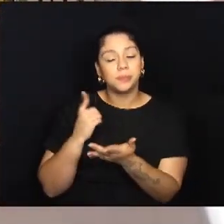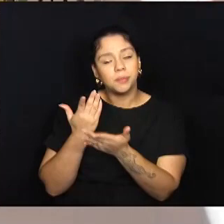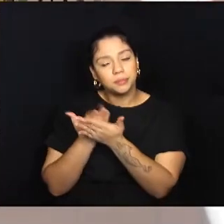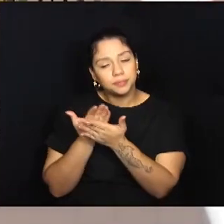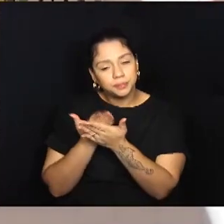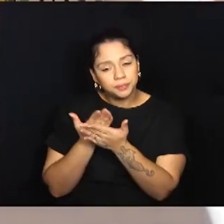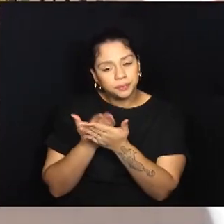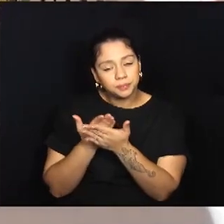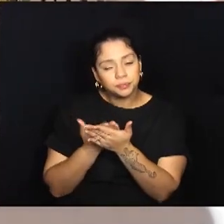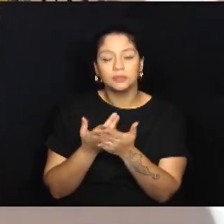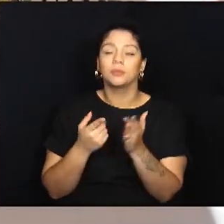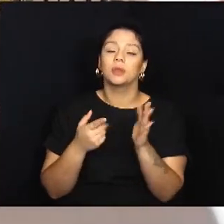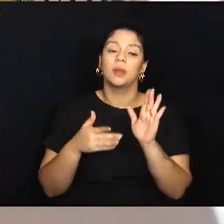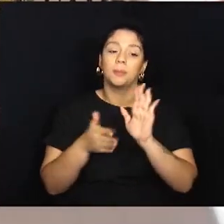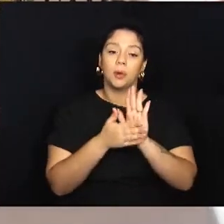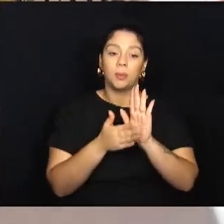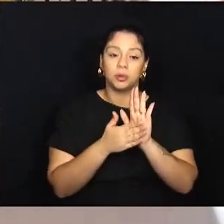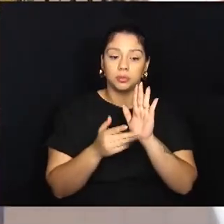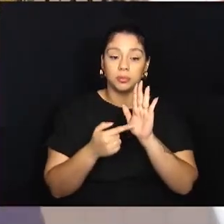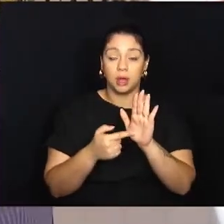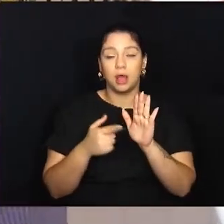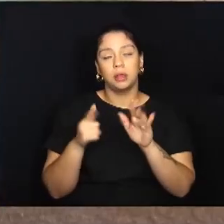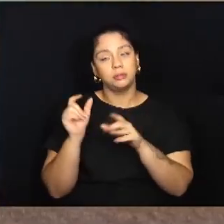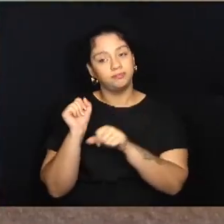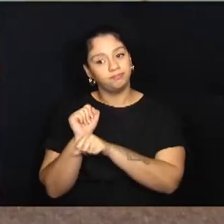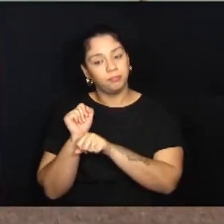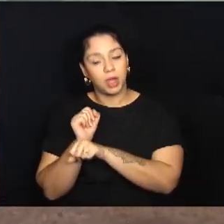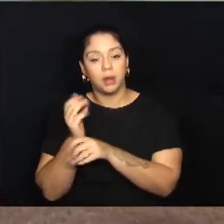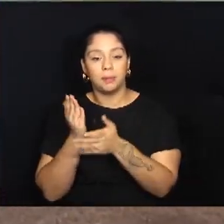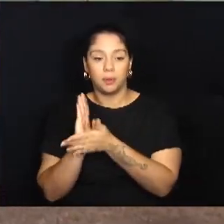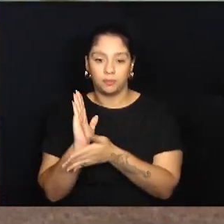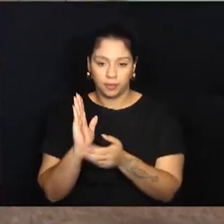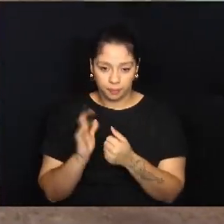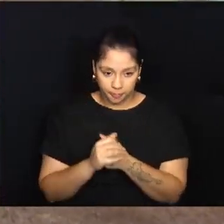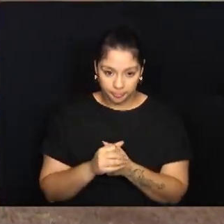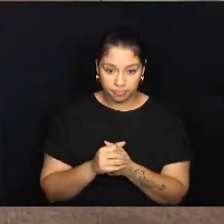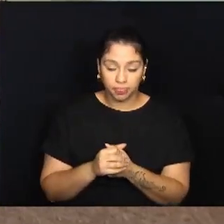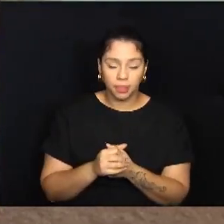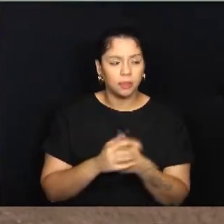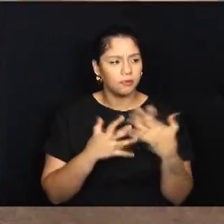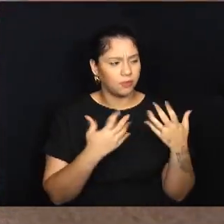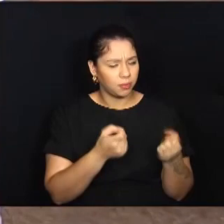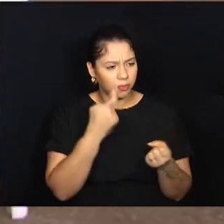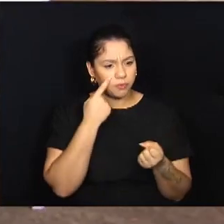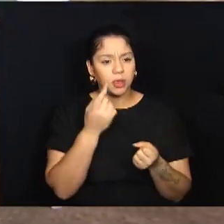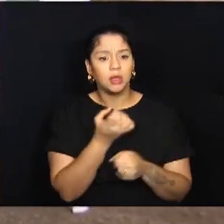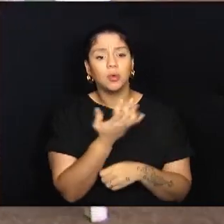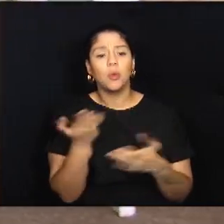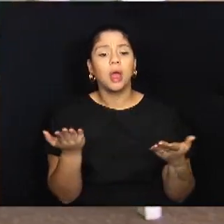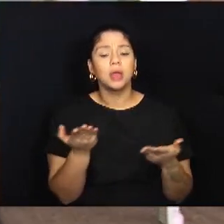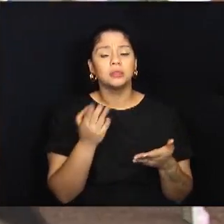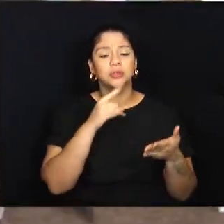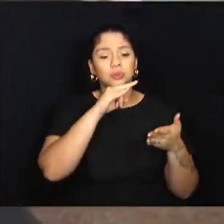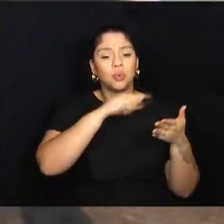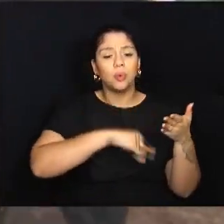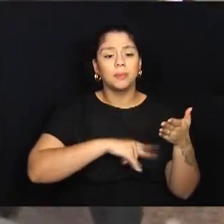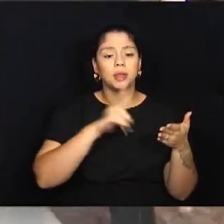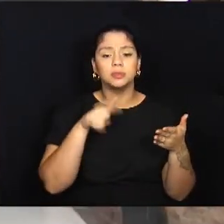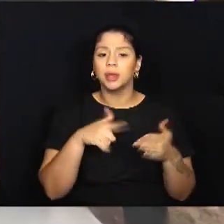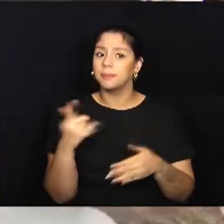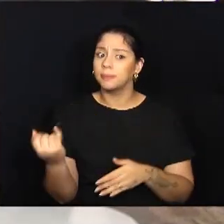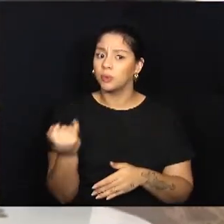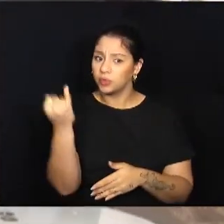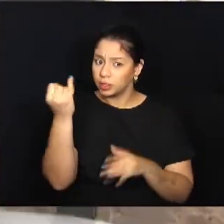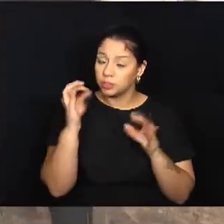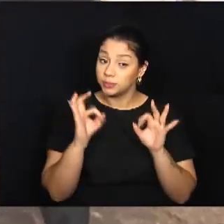apresenta a proposta e aguardamos a autorização do CRMV. Vamos confirmar os documentos também, que são super importantes, não é?